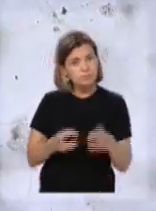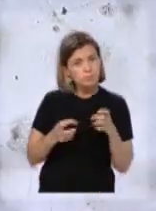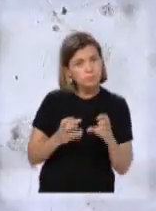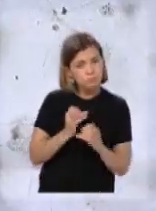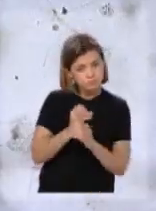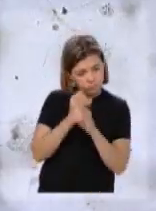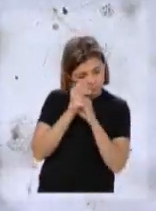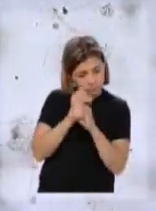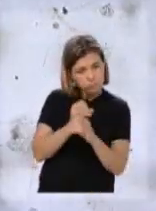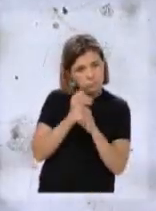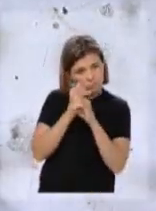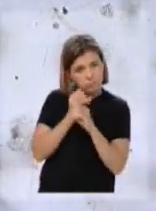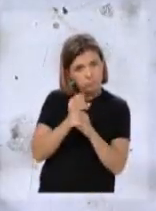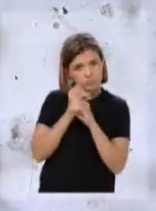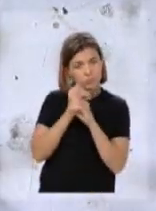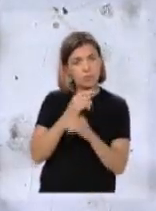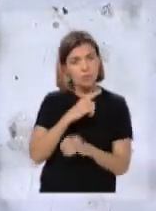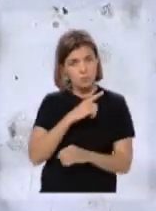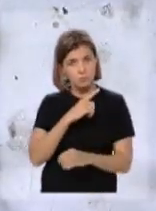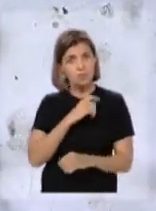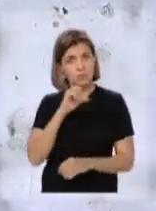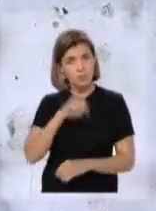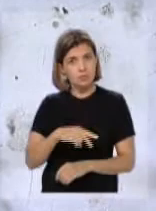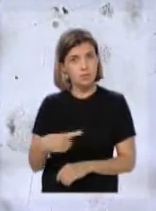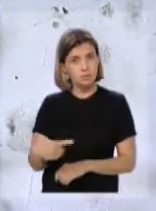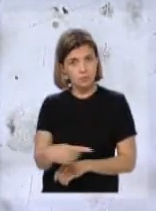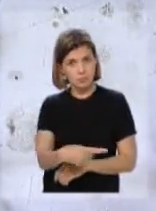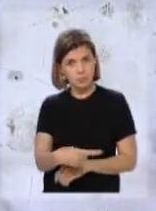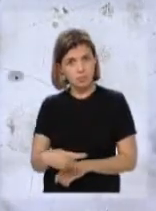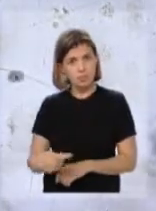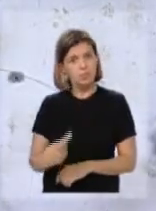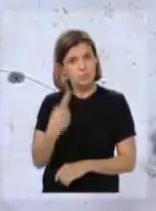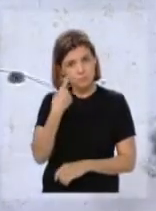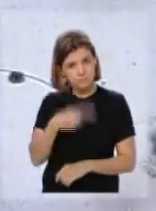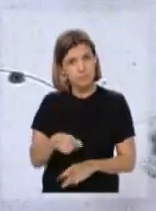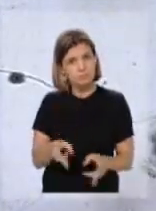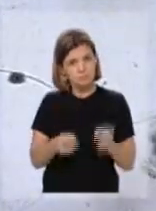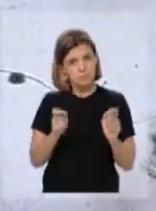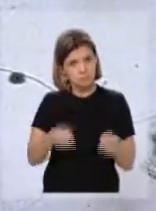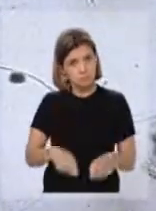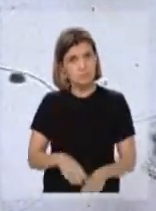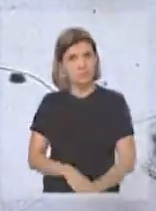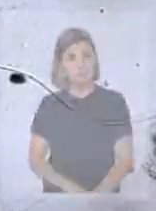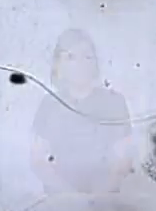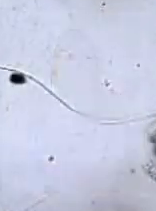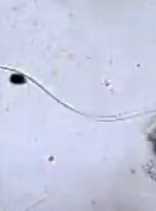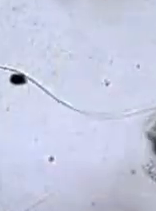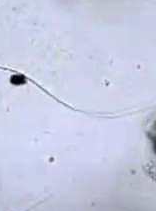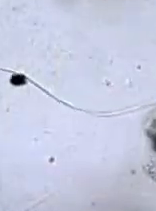Se olharmos mais de perto para o mundo em miniatura habitado pelos micro-organismos, veremos que sim.